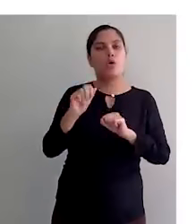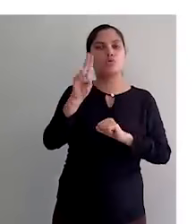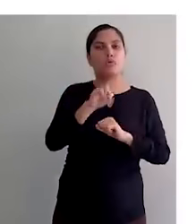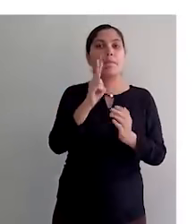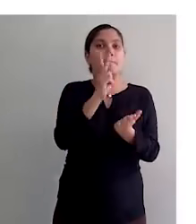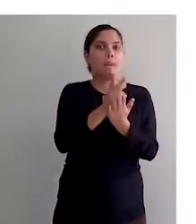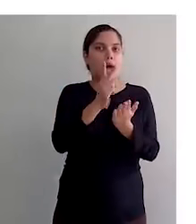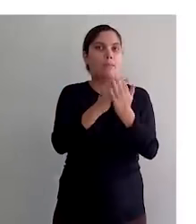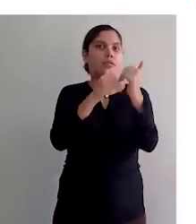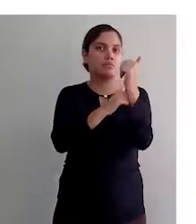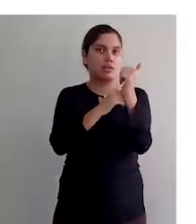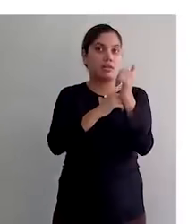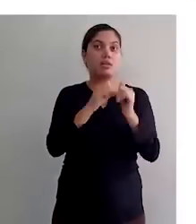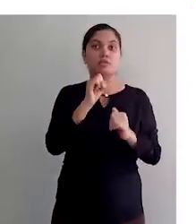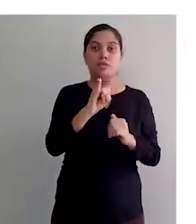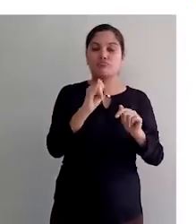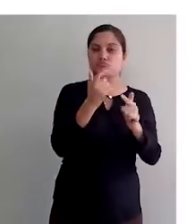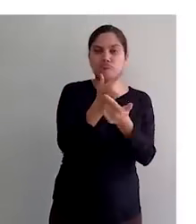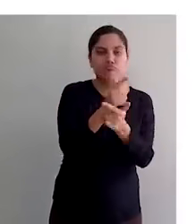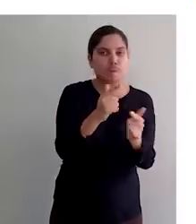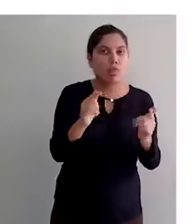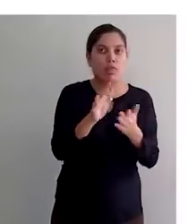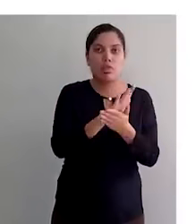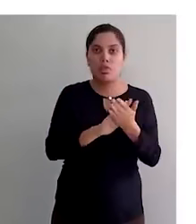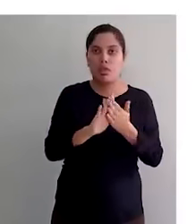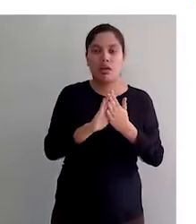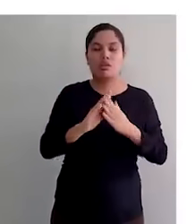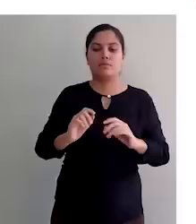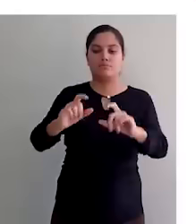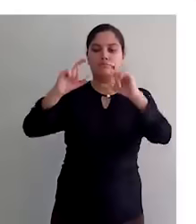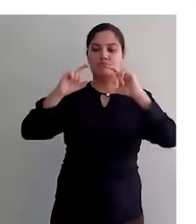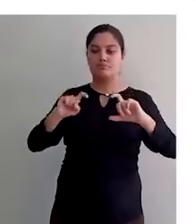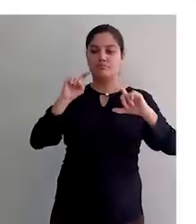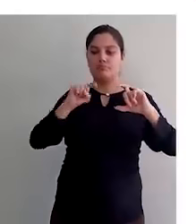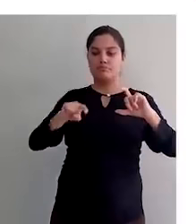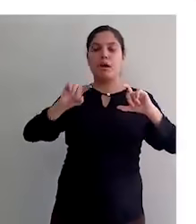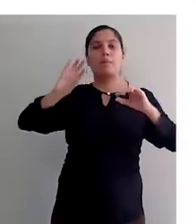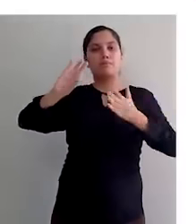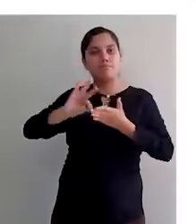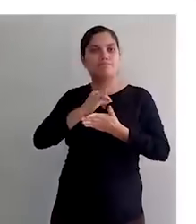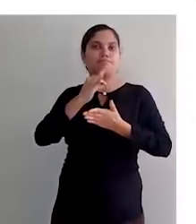acesso. Se você não fez o cadastro ainda, clique em Cadastre-se.